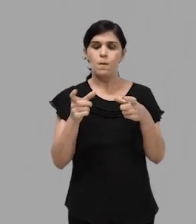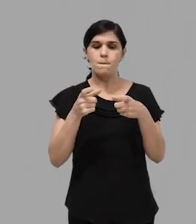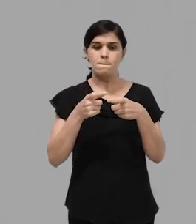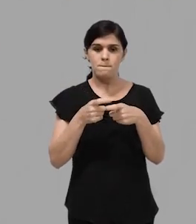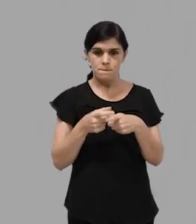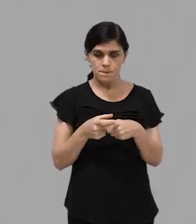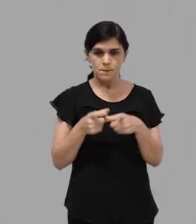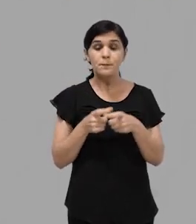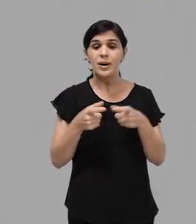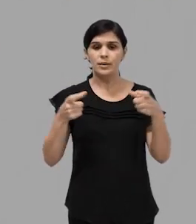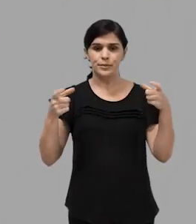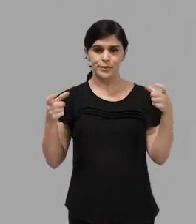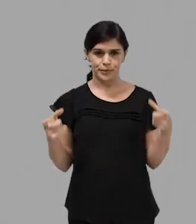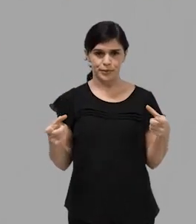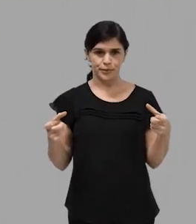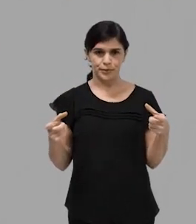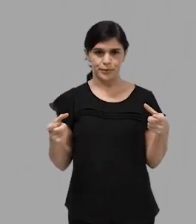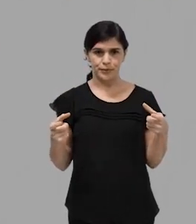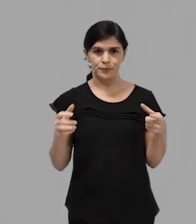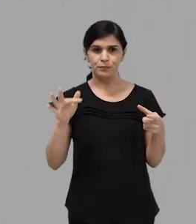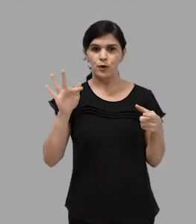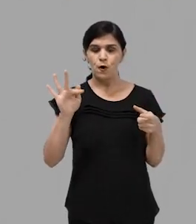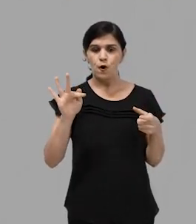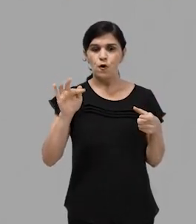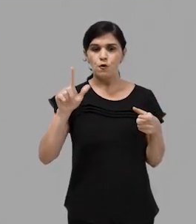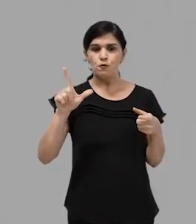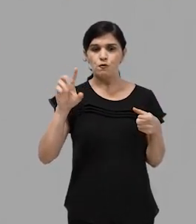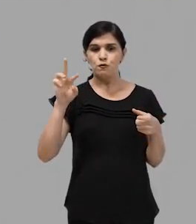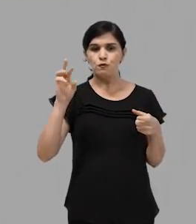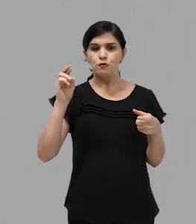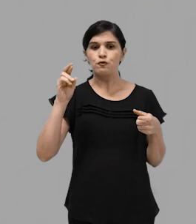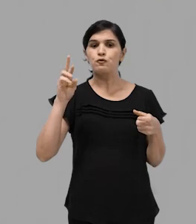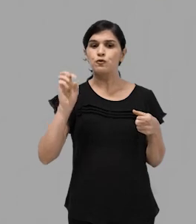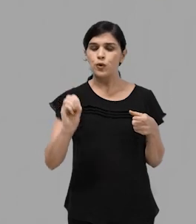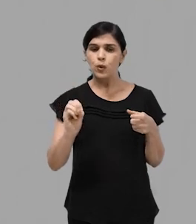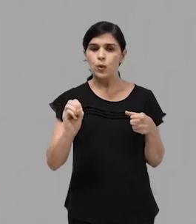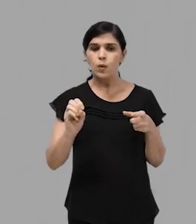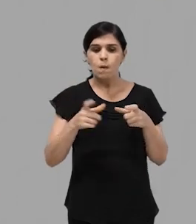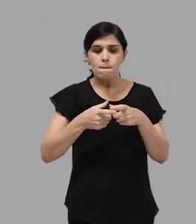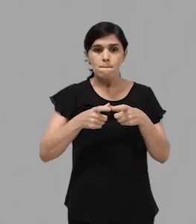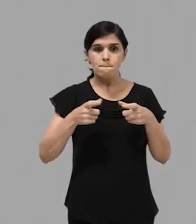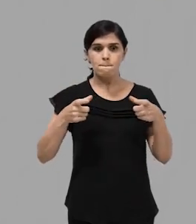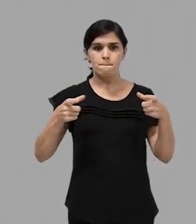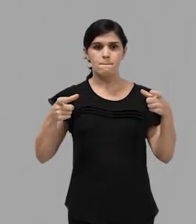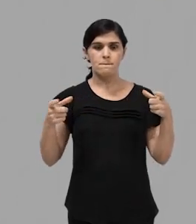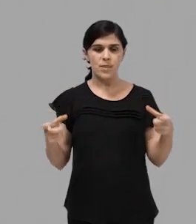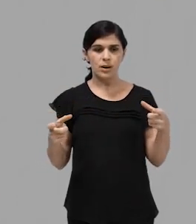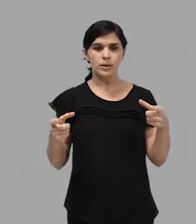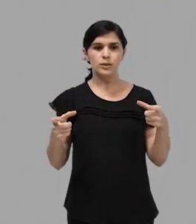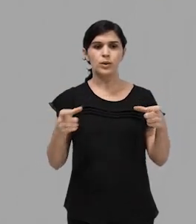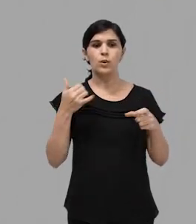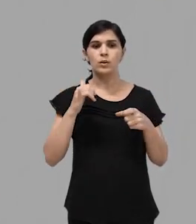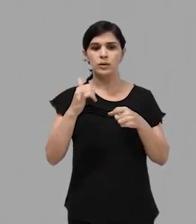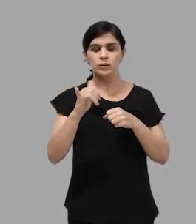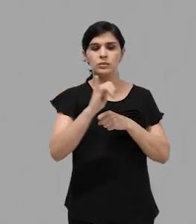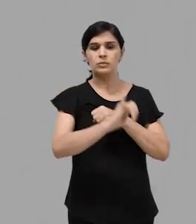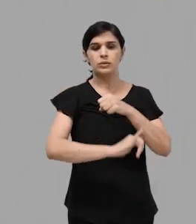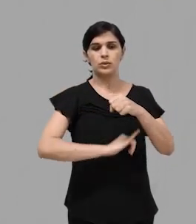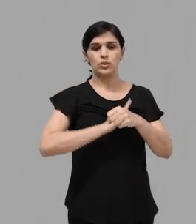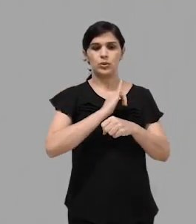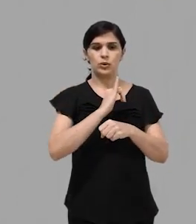flúor. Então, o flúor é o que vai ter a maior energia de ionização, seguindo do elemento cloro. E a alternativa que